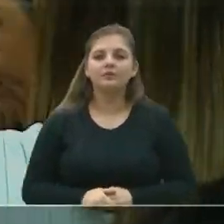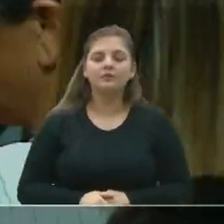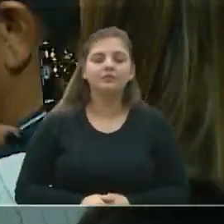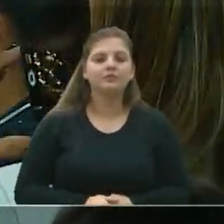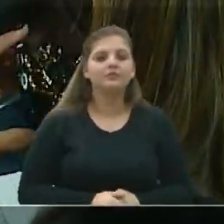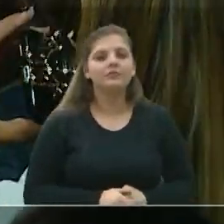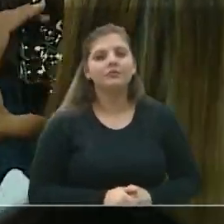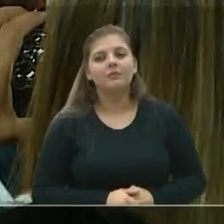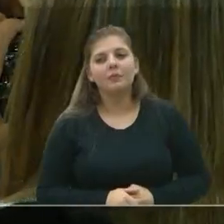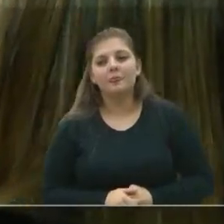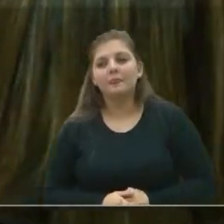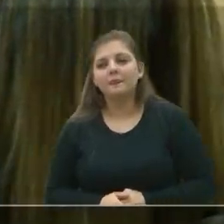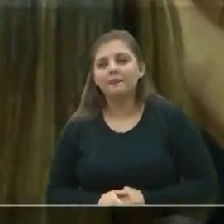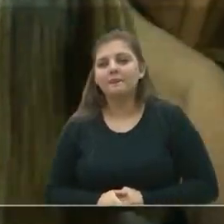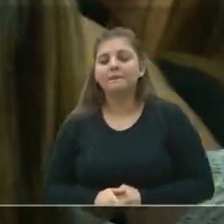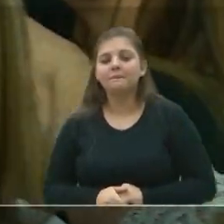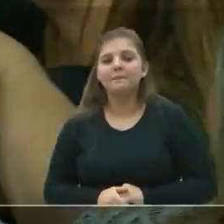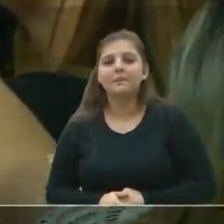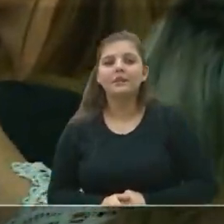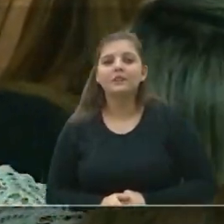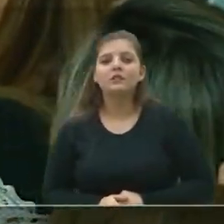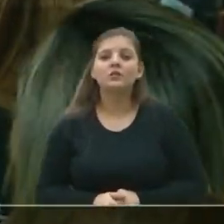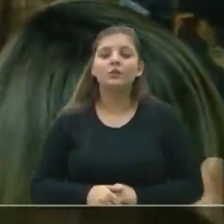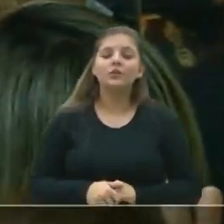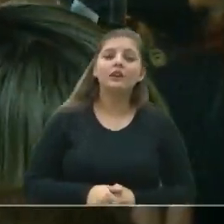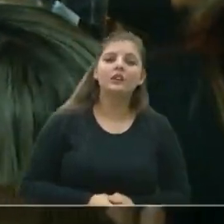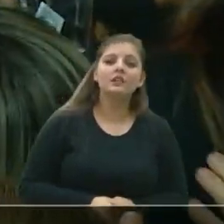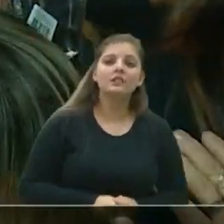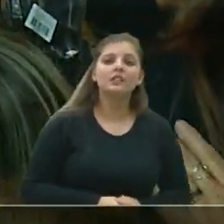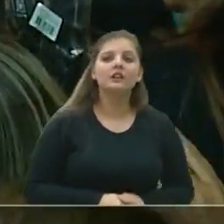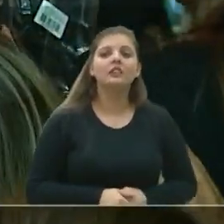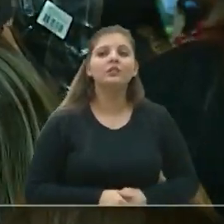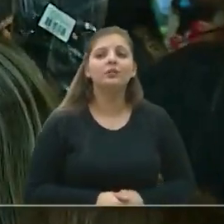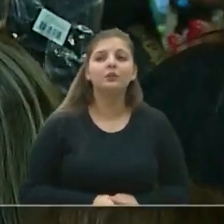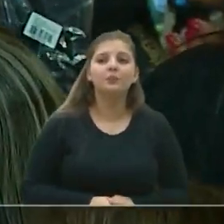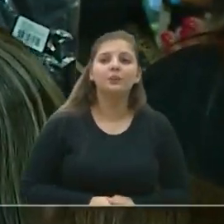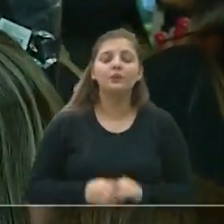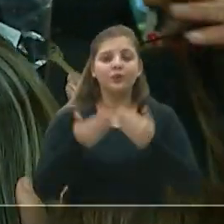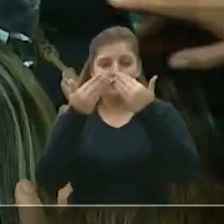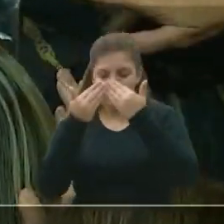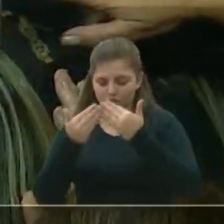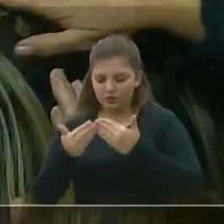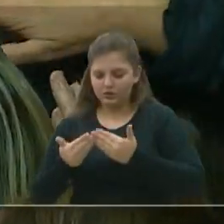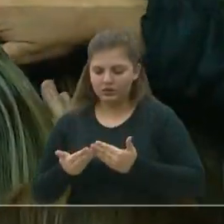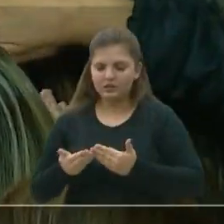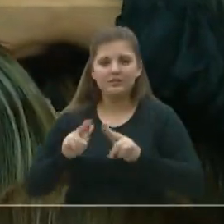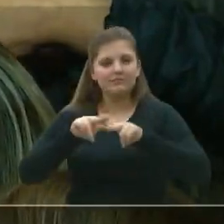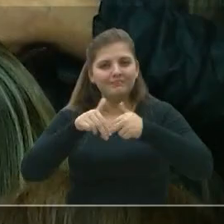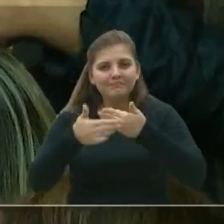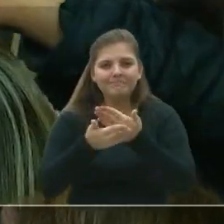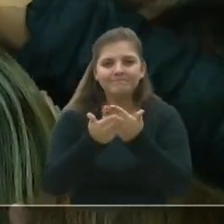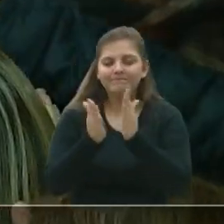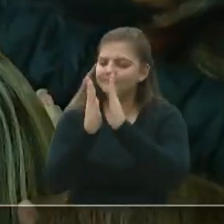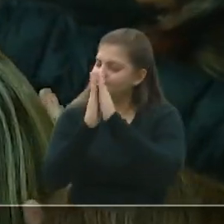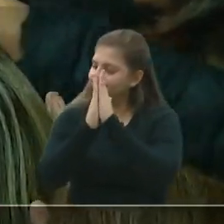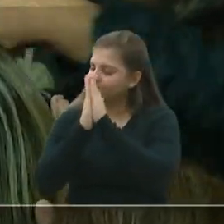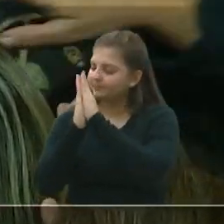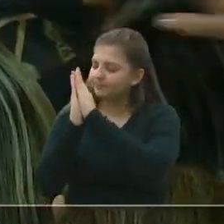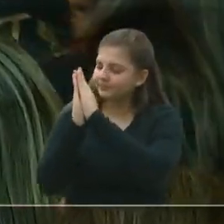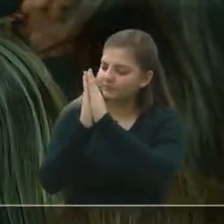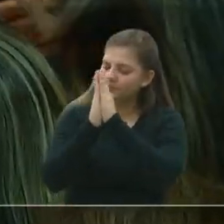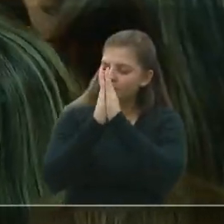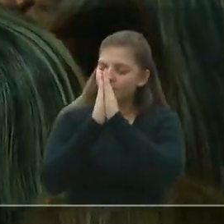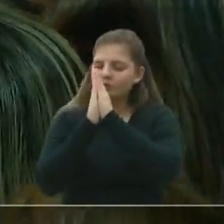vencer. Estou rezando por você. Estou rezando por você.